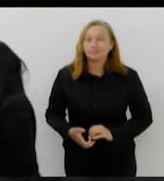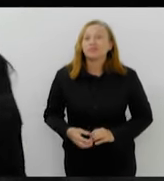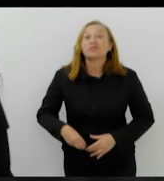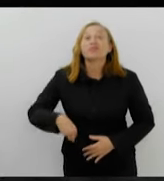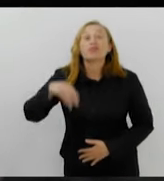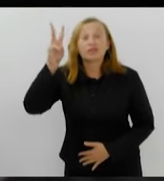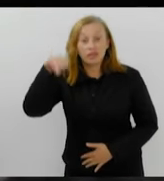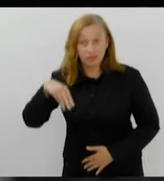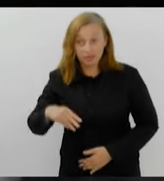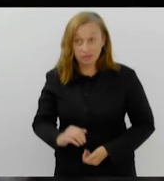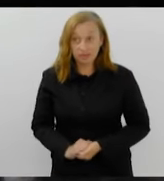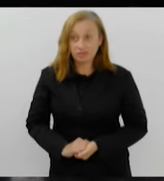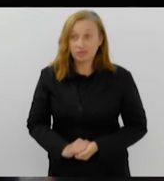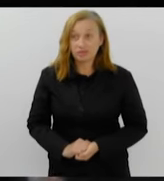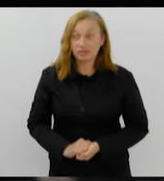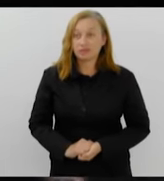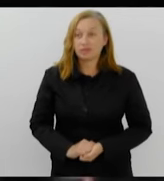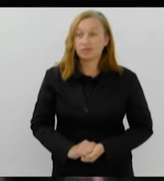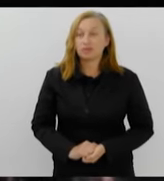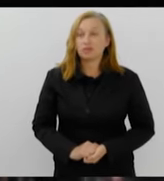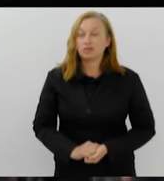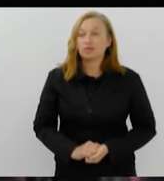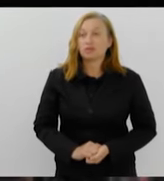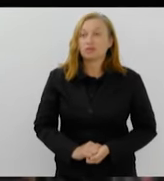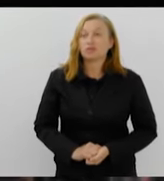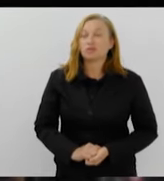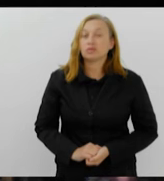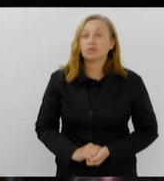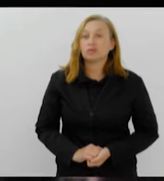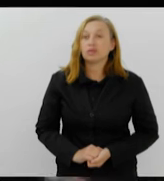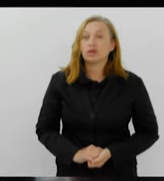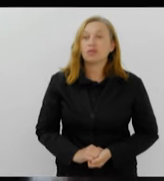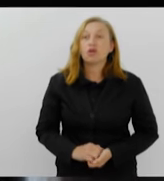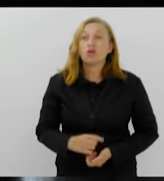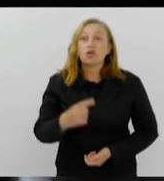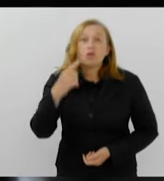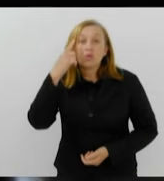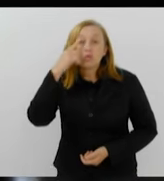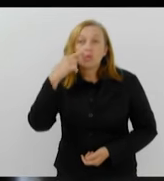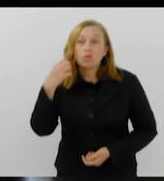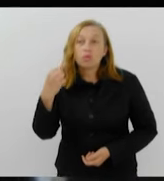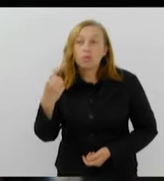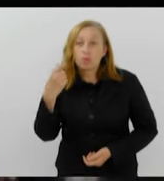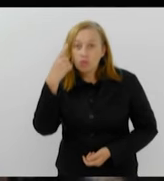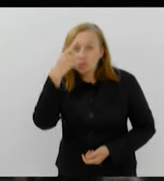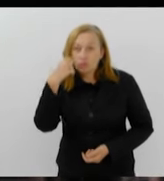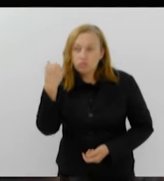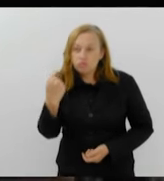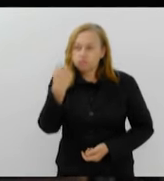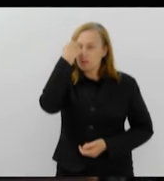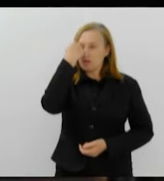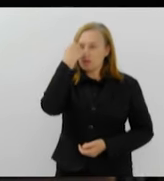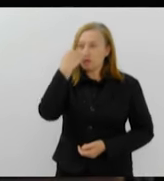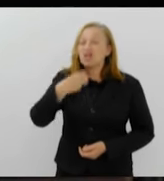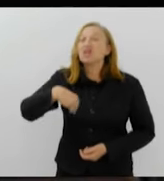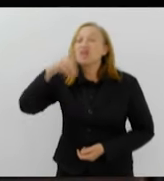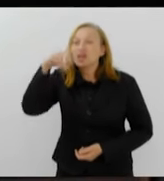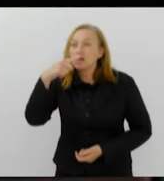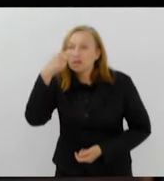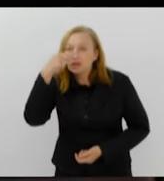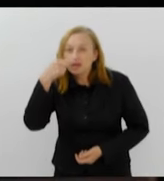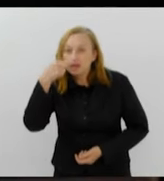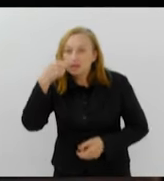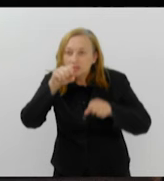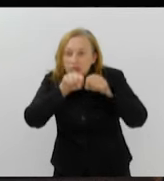tava no gloriador com o rosto desfigurado quem tava com nariz